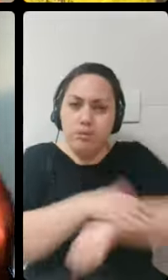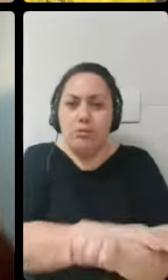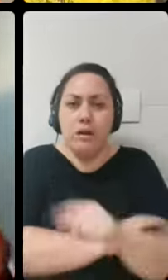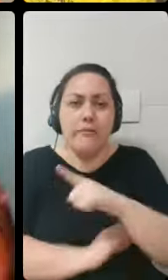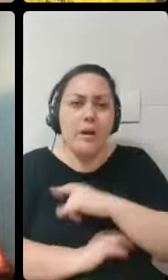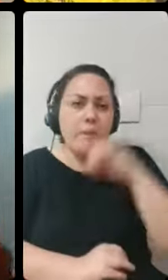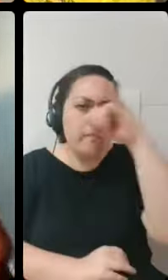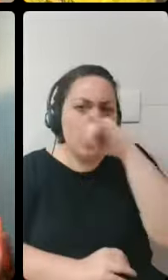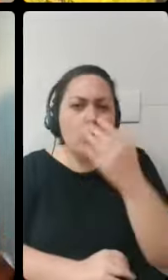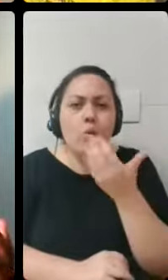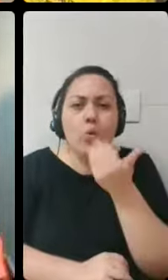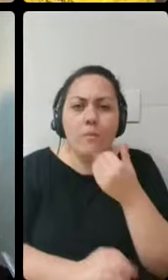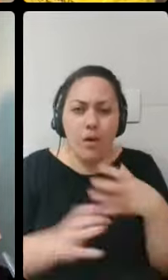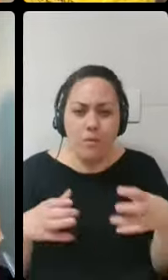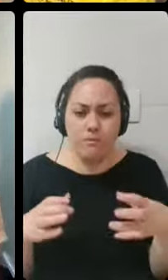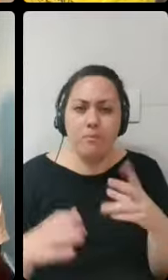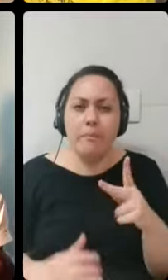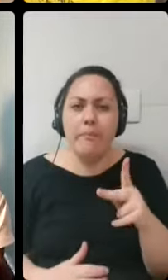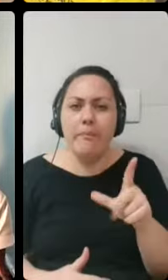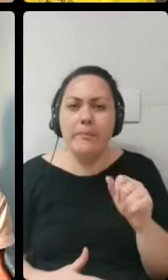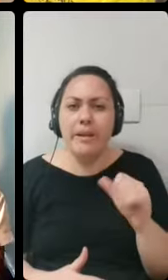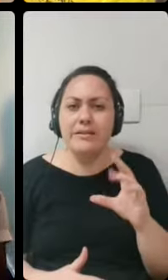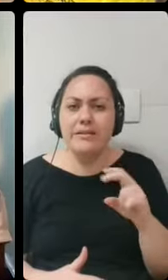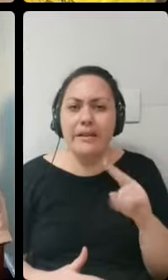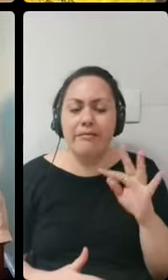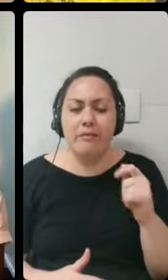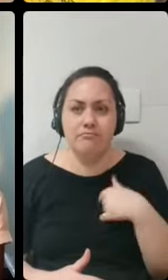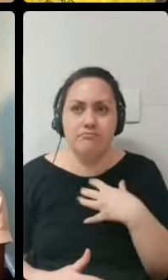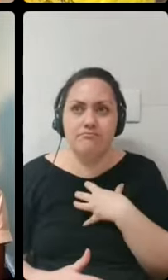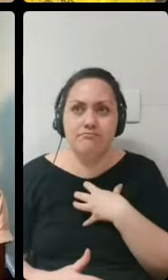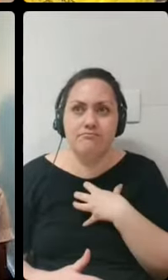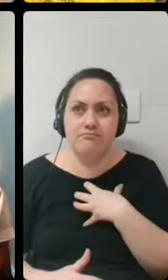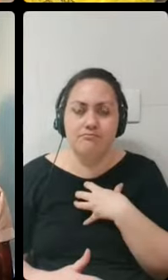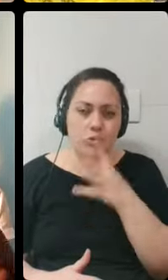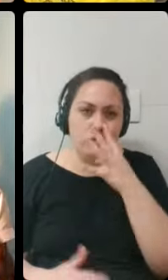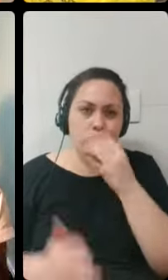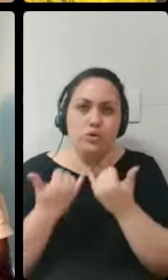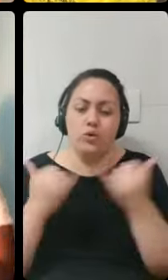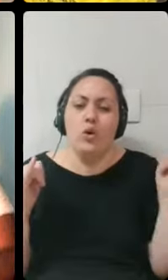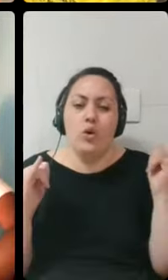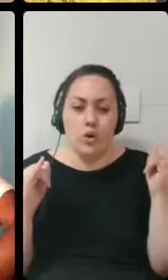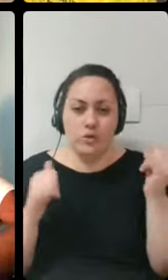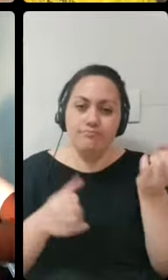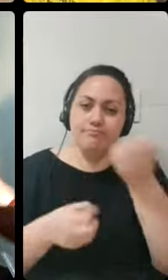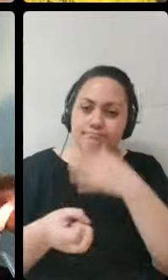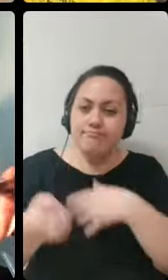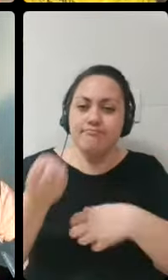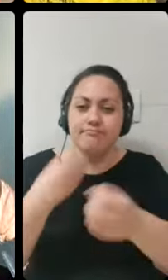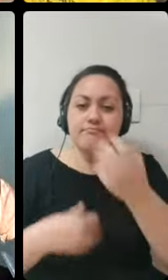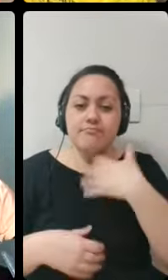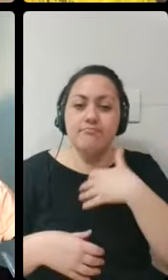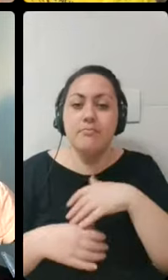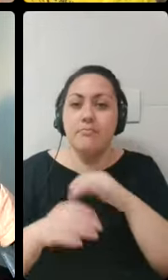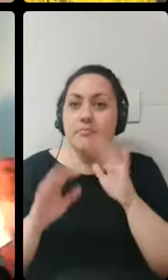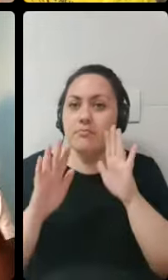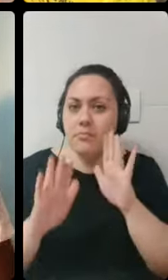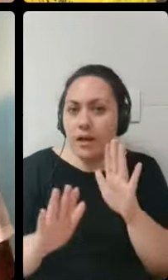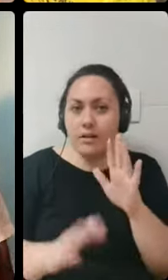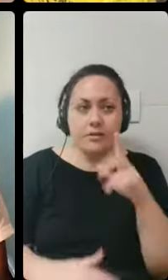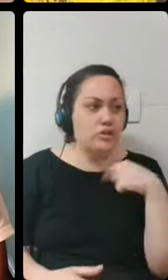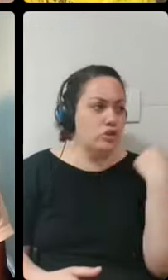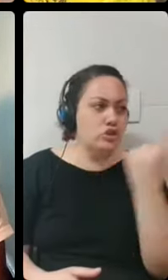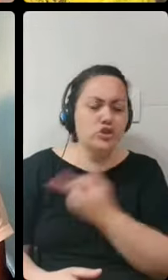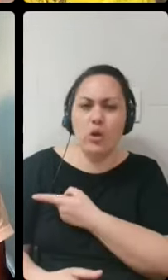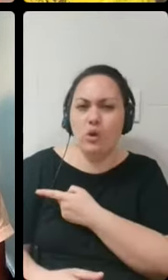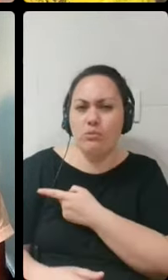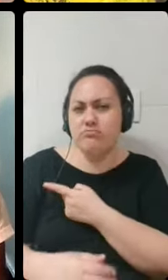era tanta coisa chegando pra gente. A gente ficava um pouco chocado. Mas a gente ficou com ela vários dias. E